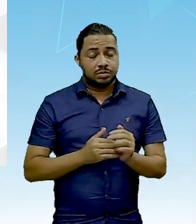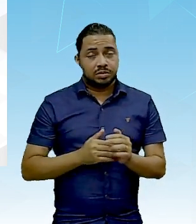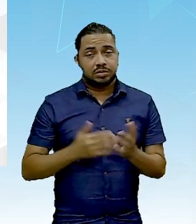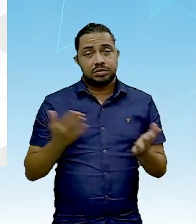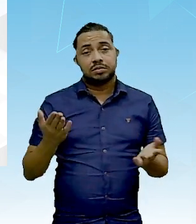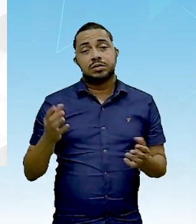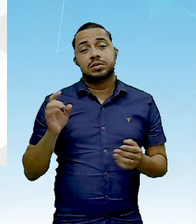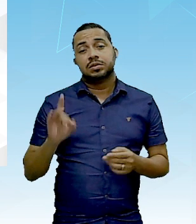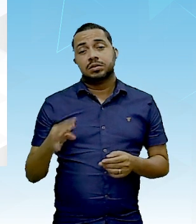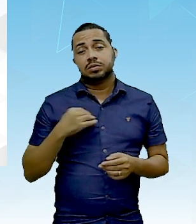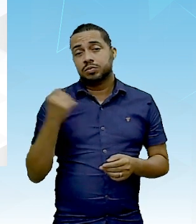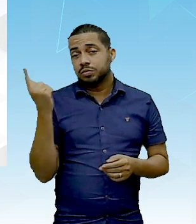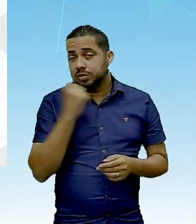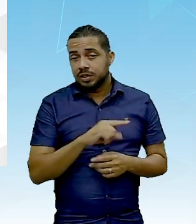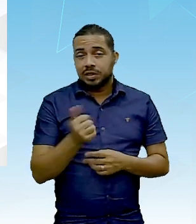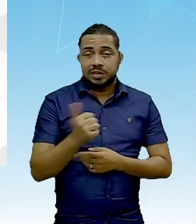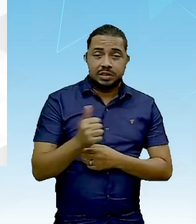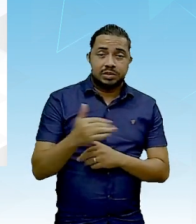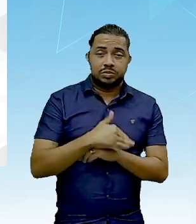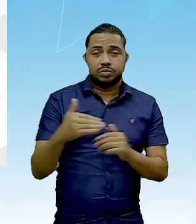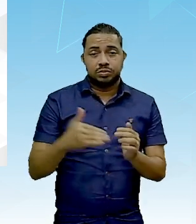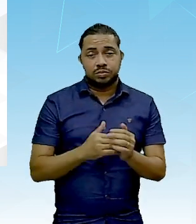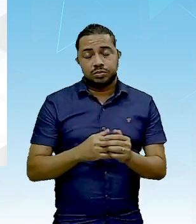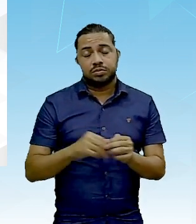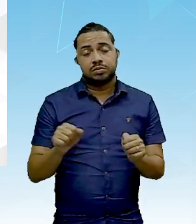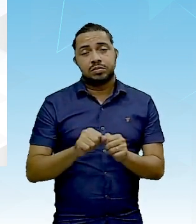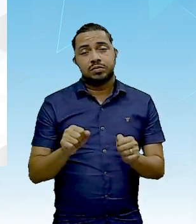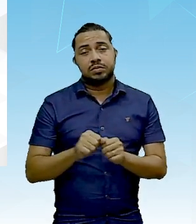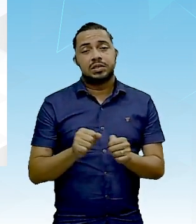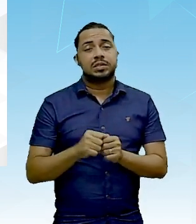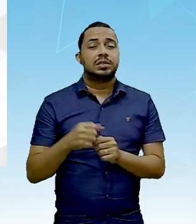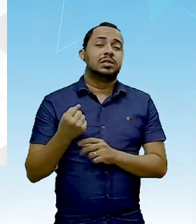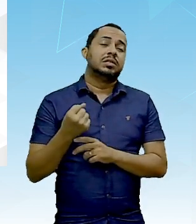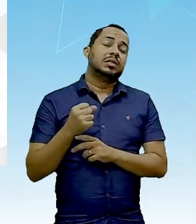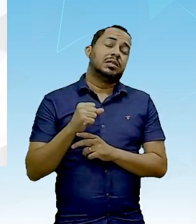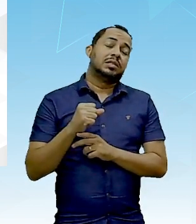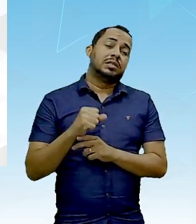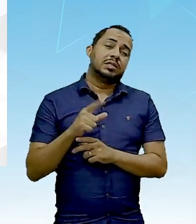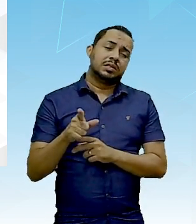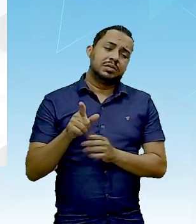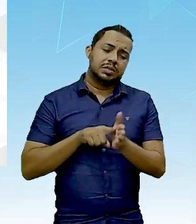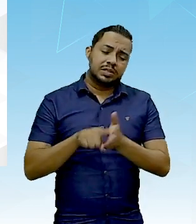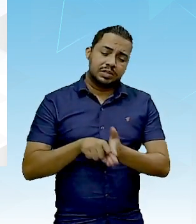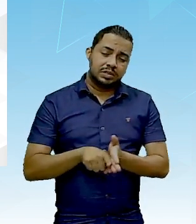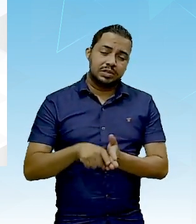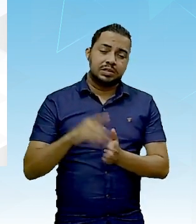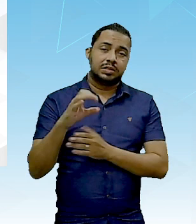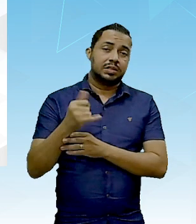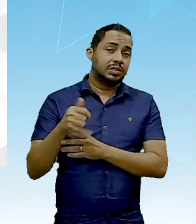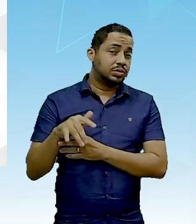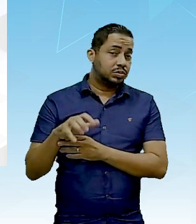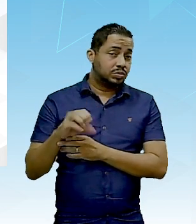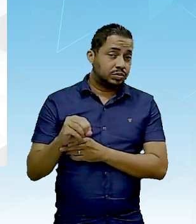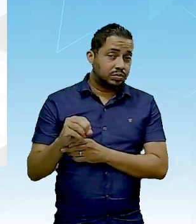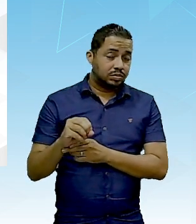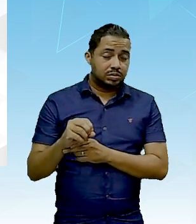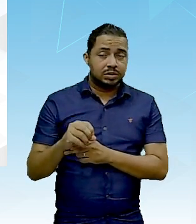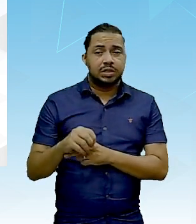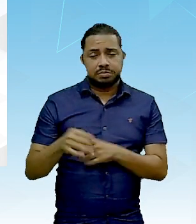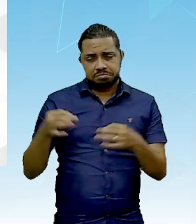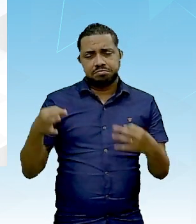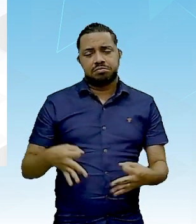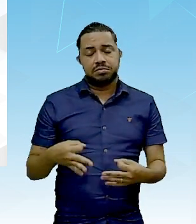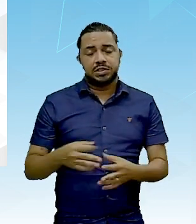se eu conseguir analisar o todo, eu estou fazendo um censo e aí ele é muito mais preciso porque o erro amostral vai ser o